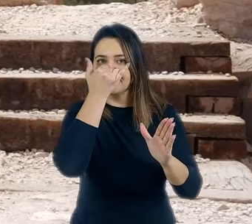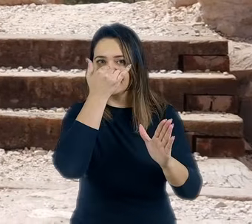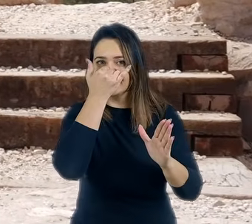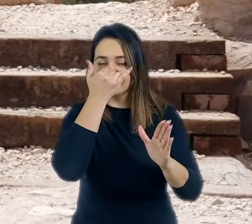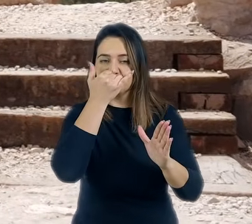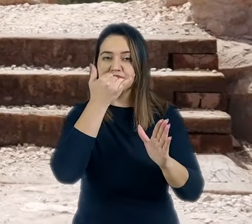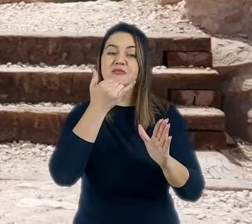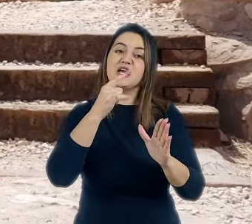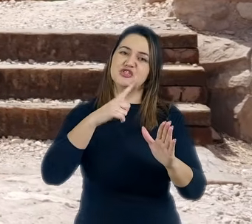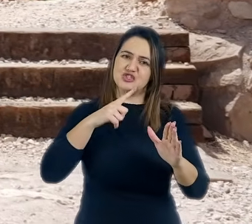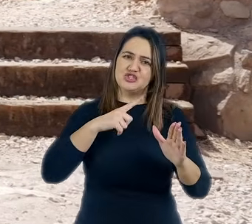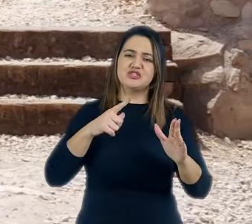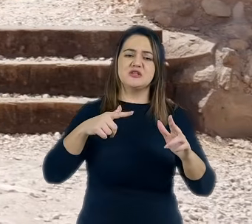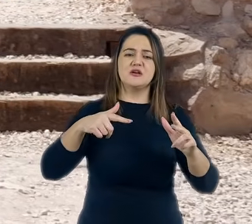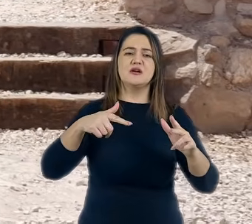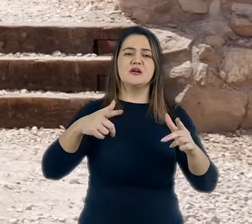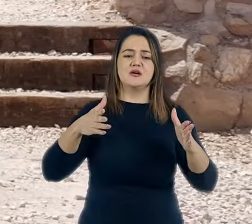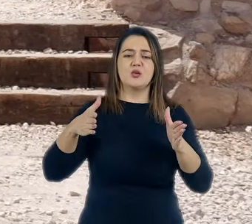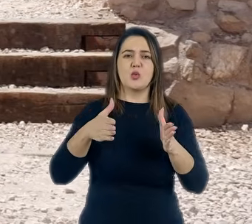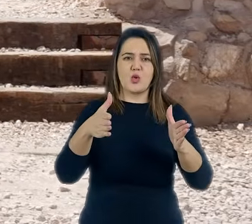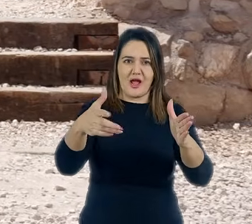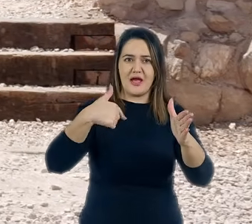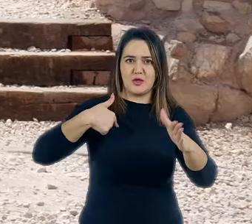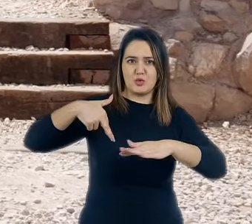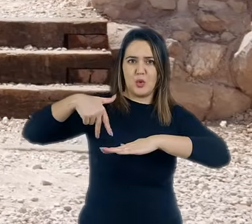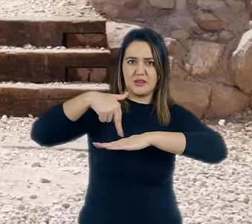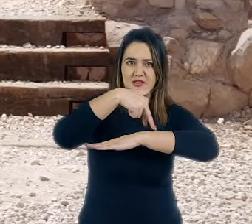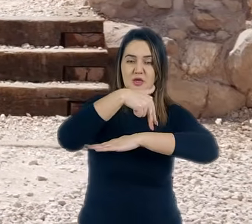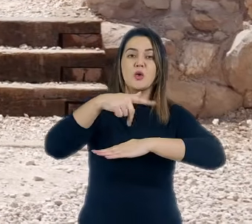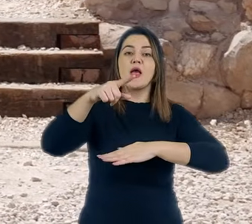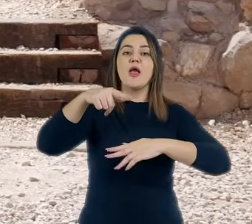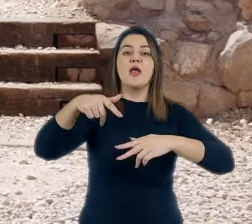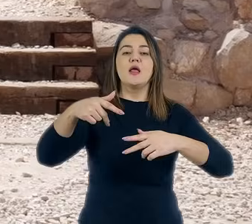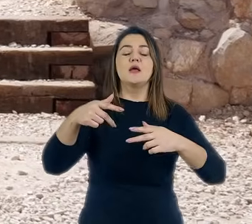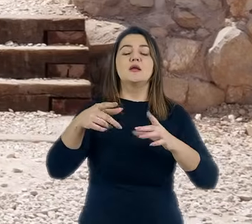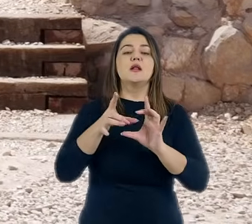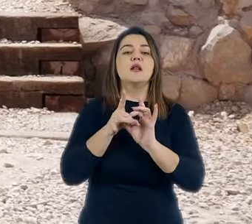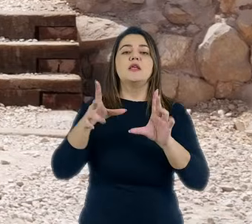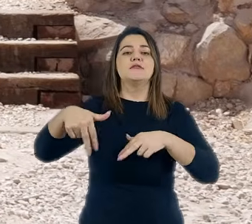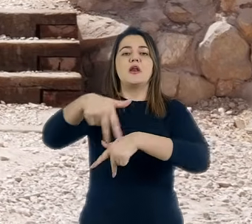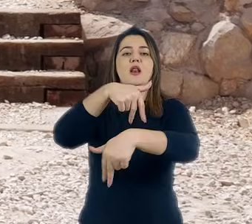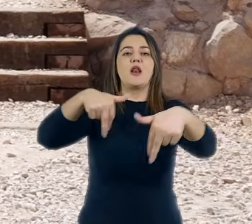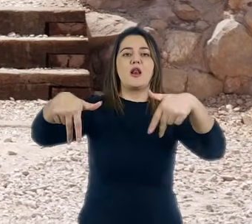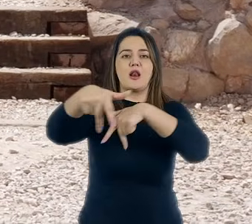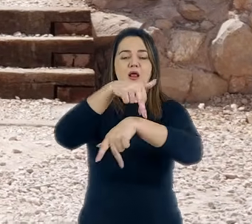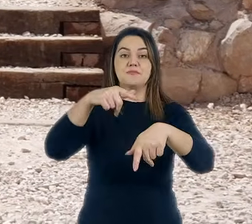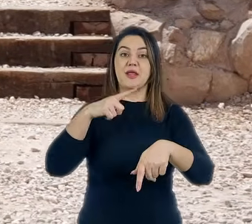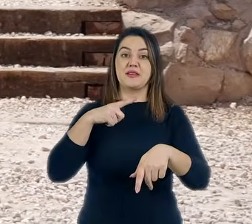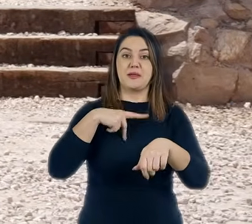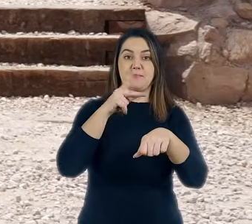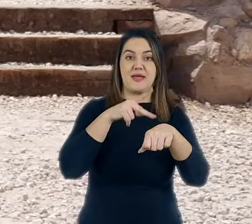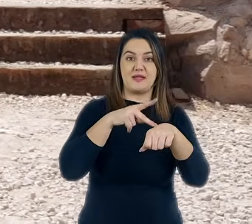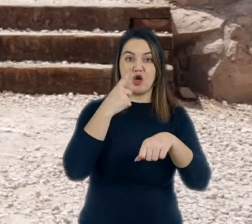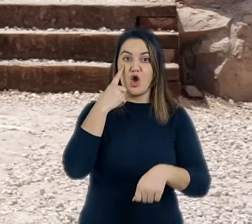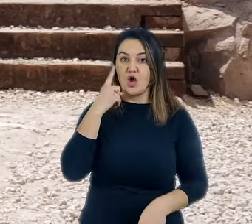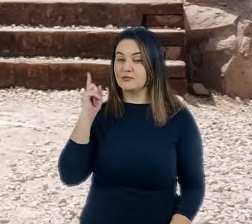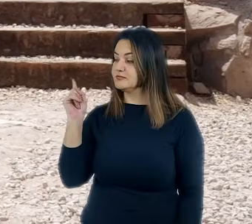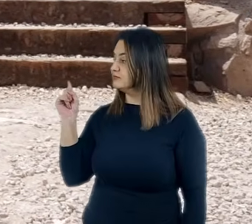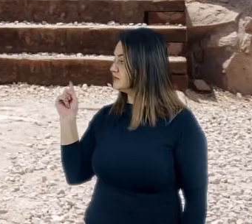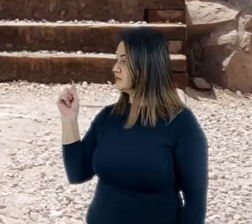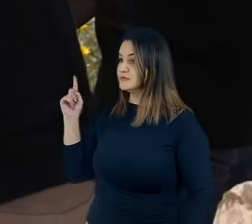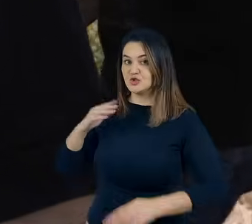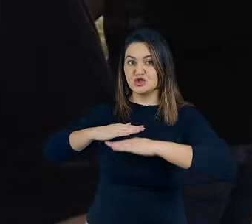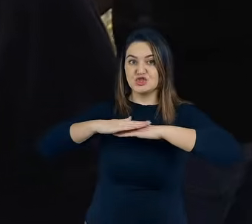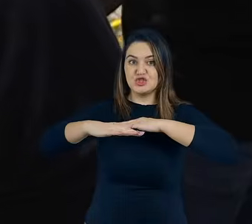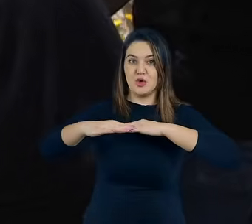atrás. Então as pessoas passavam aqui, você vê que era um lugar bem concorrido para a época. Aqui também você tem essas pedras que estão de um lado e